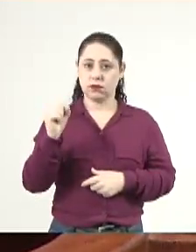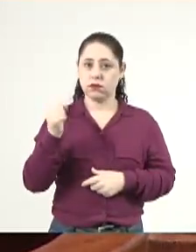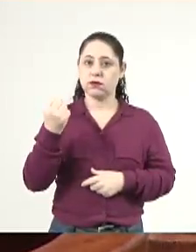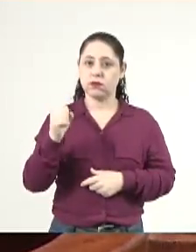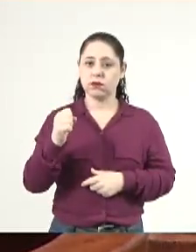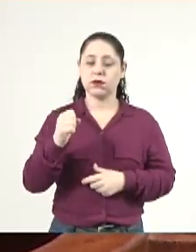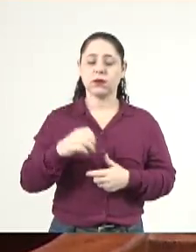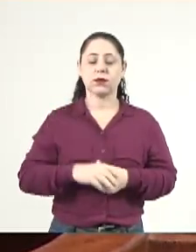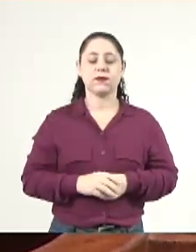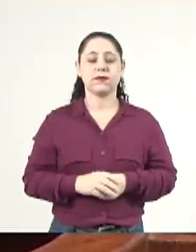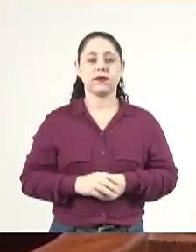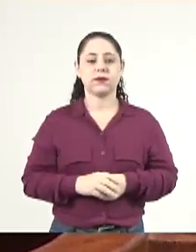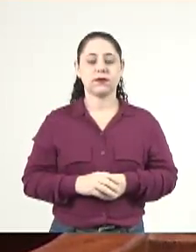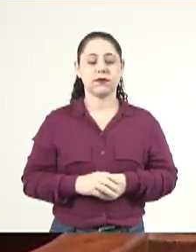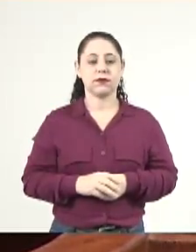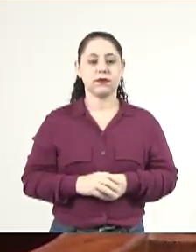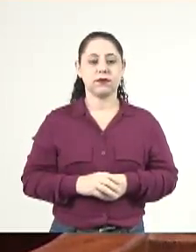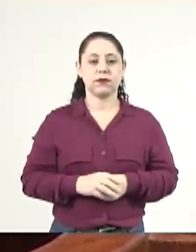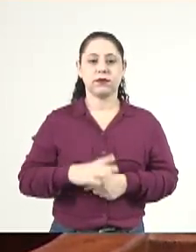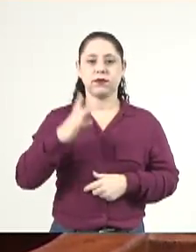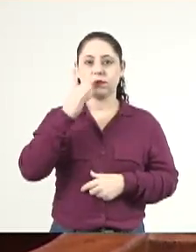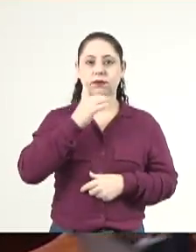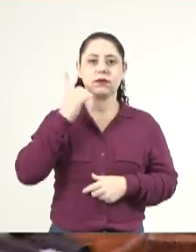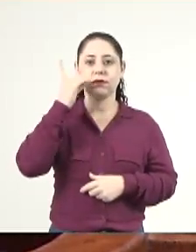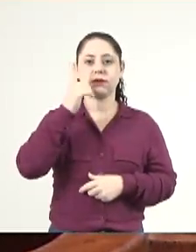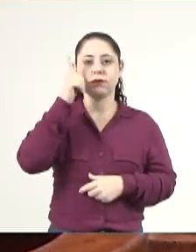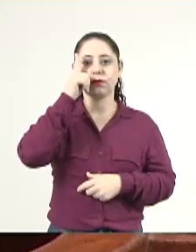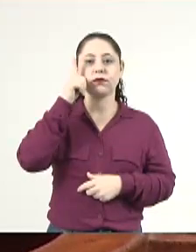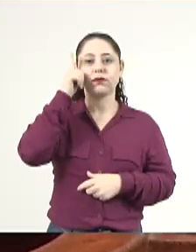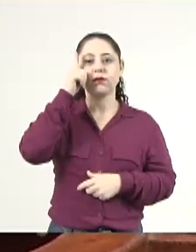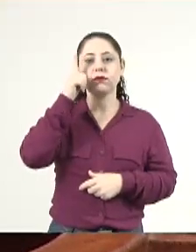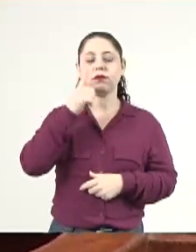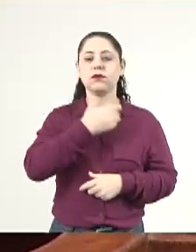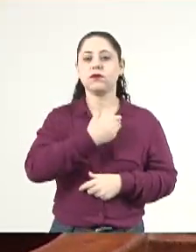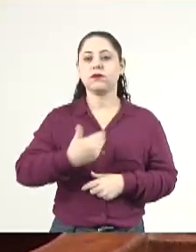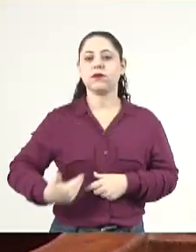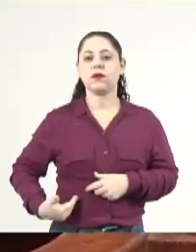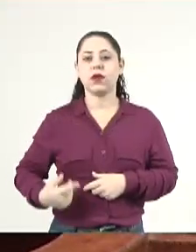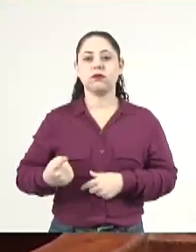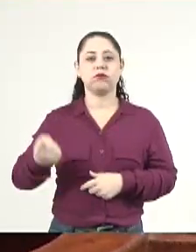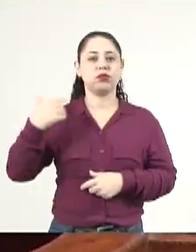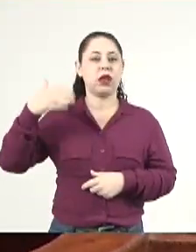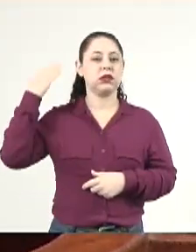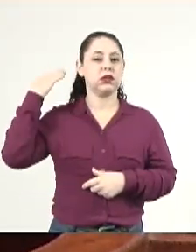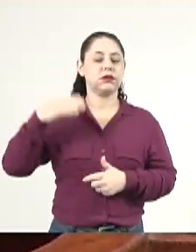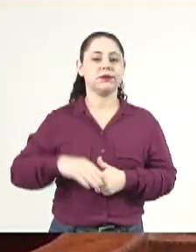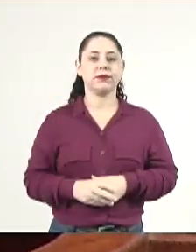economia do mundo. Deputada Gleice, o governo anterior